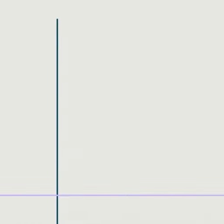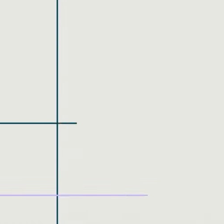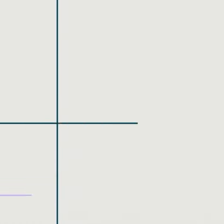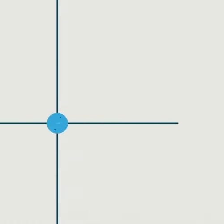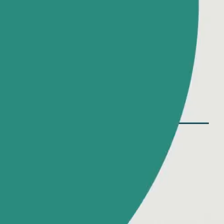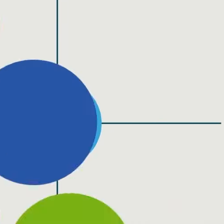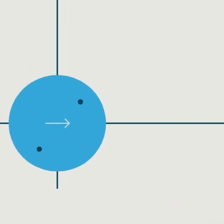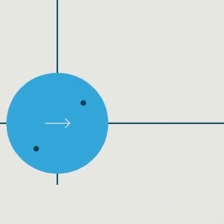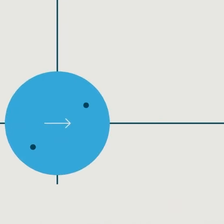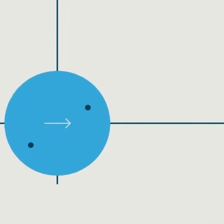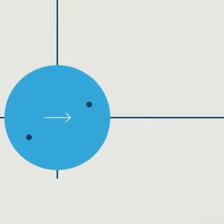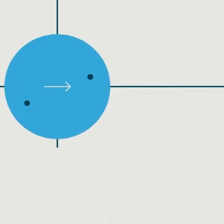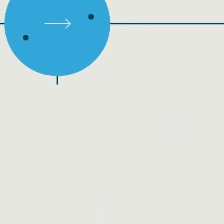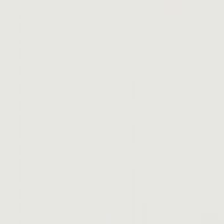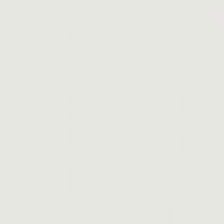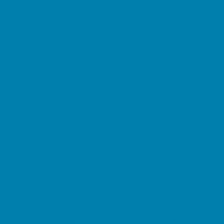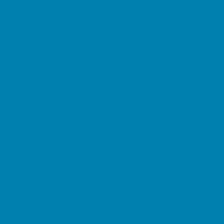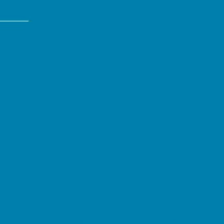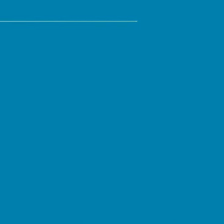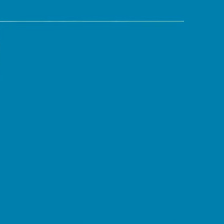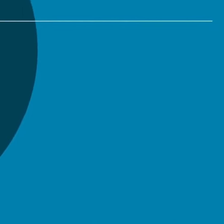E aí